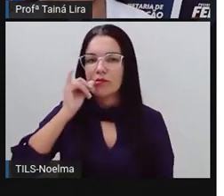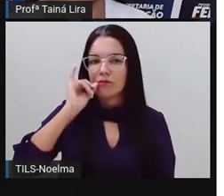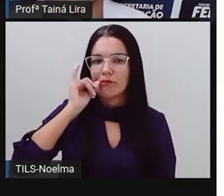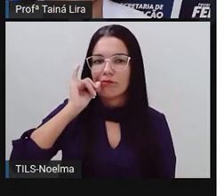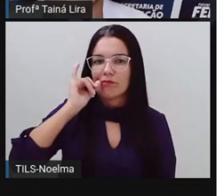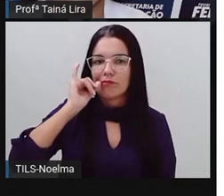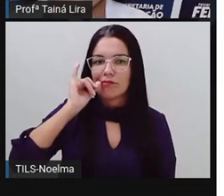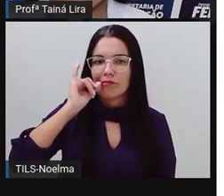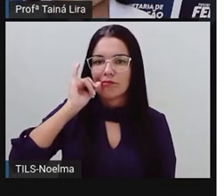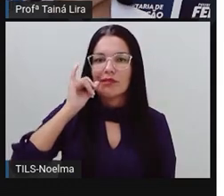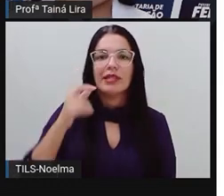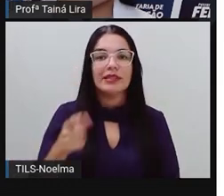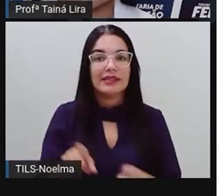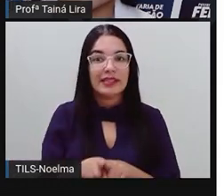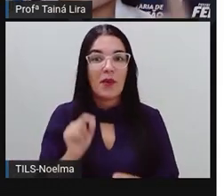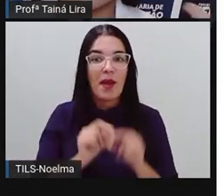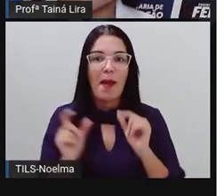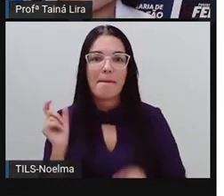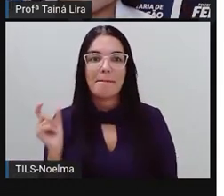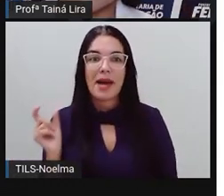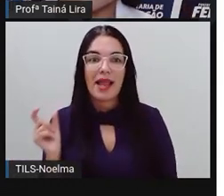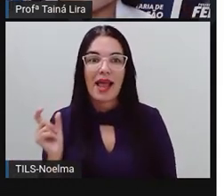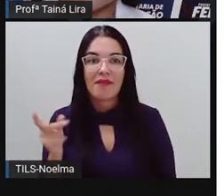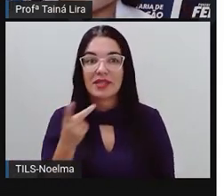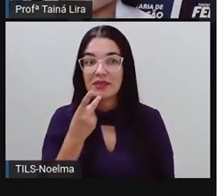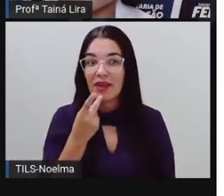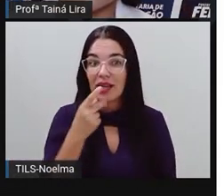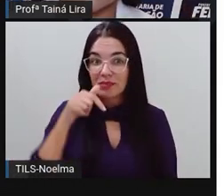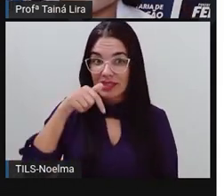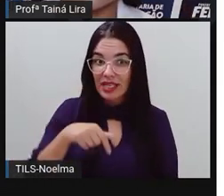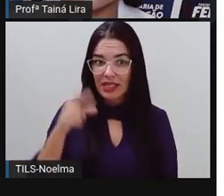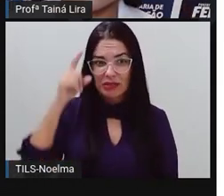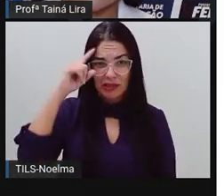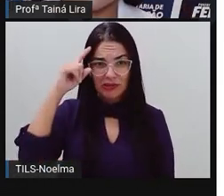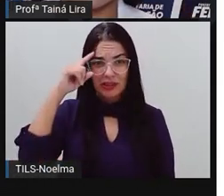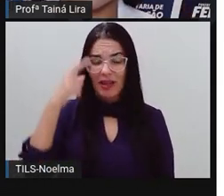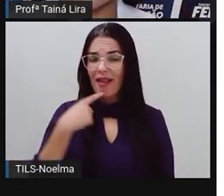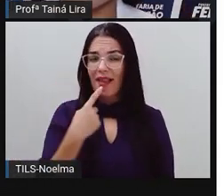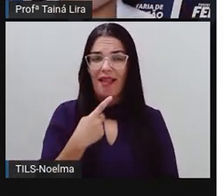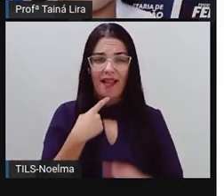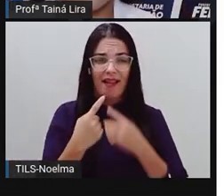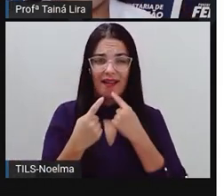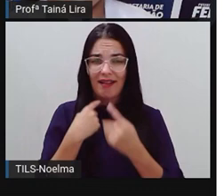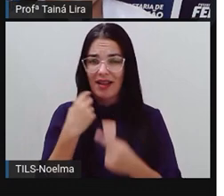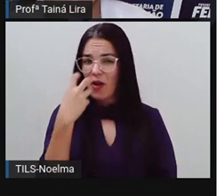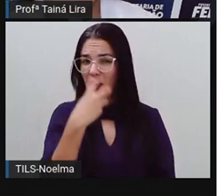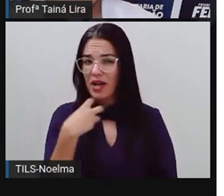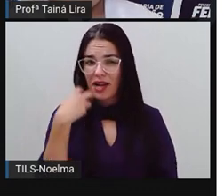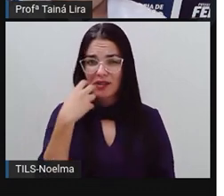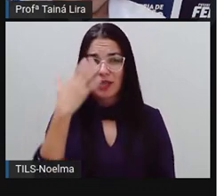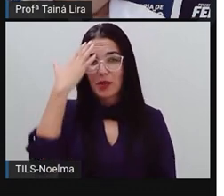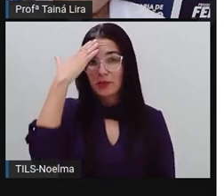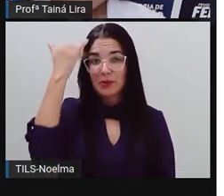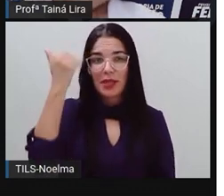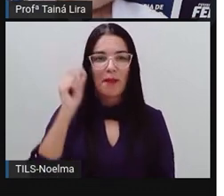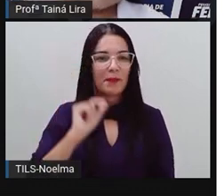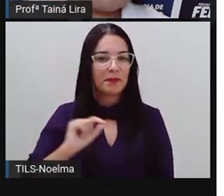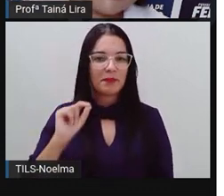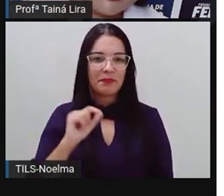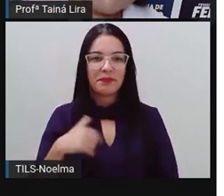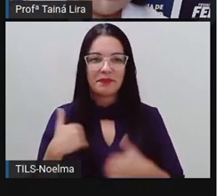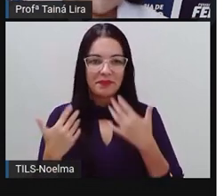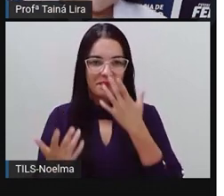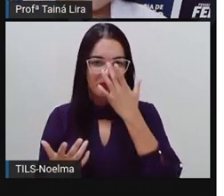Então são palavras aí que nós falamos aqui no nosso cotidiano é a gente nem sabe que tá falando ó uma palavra